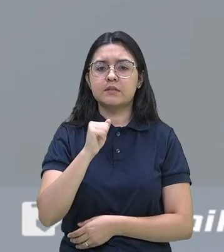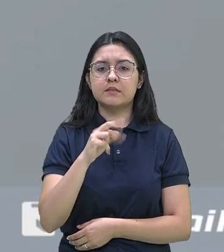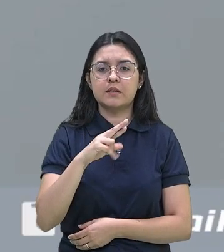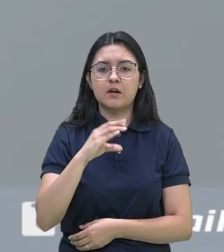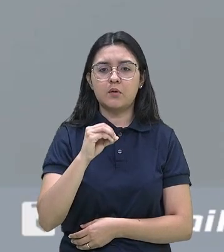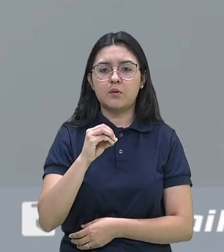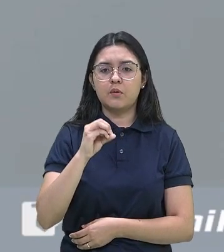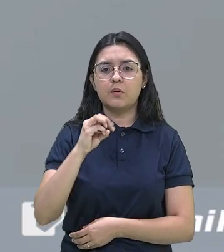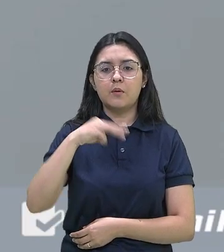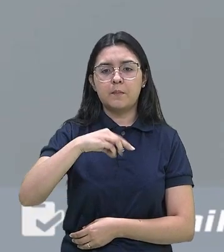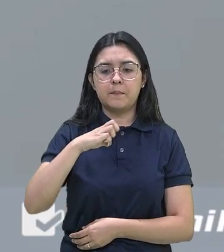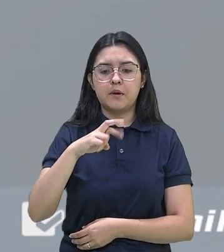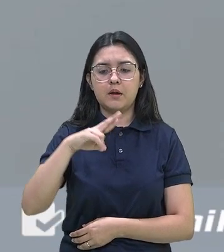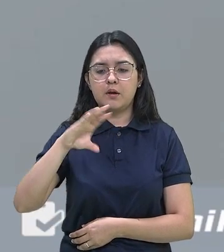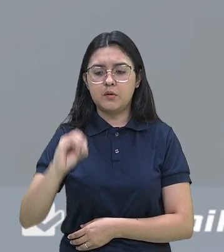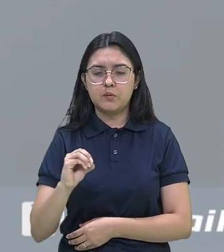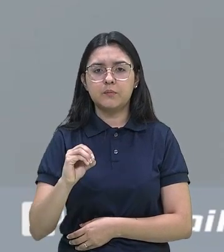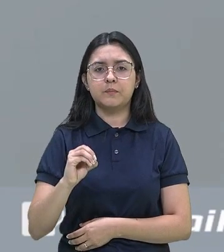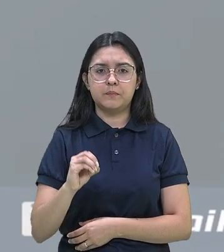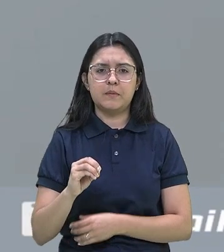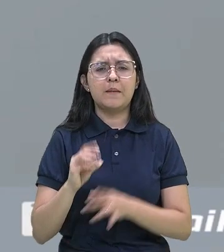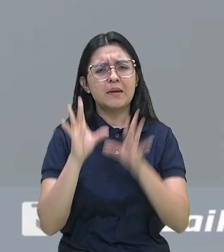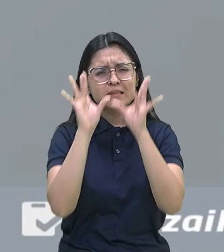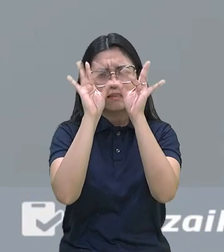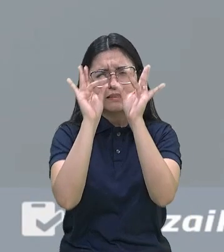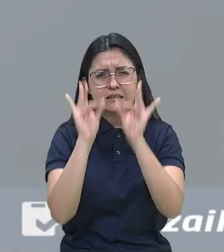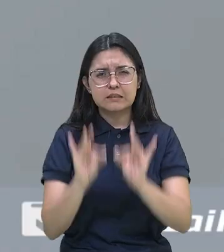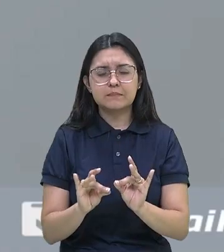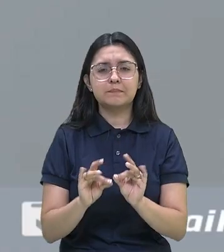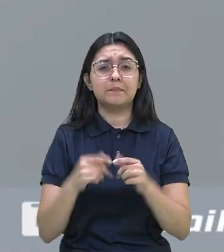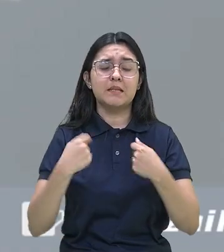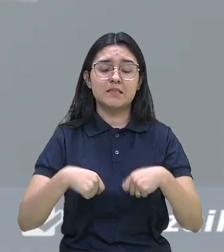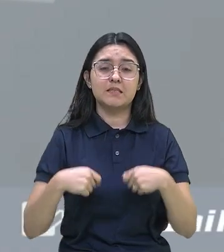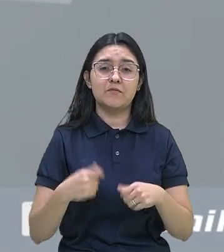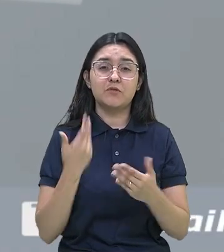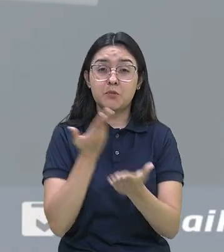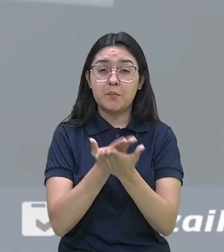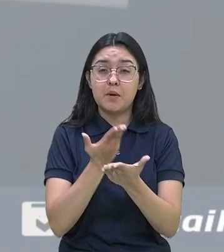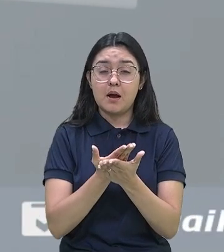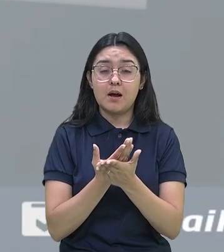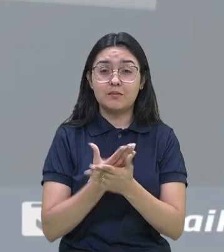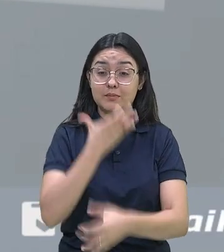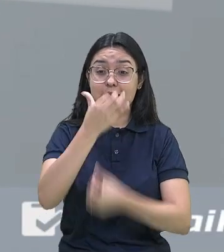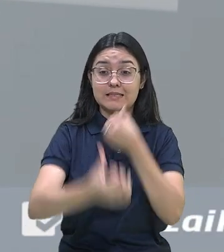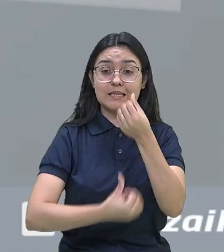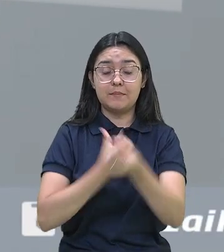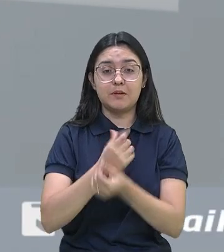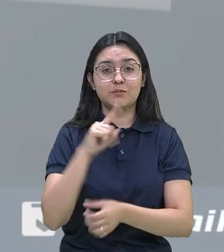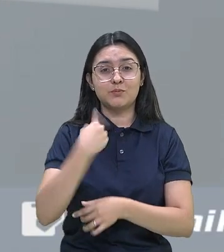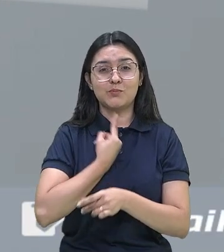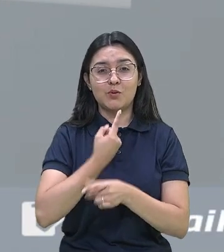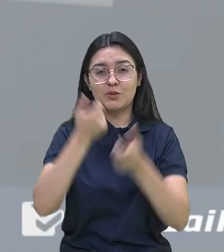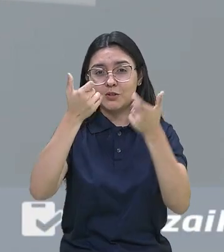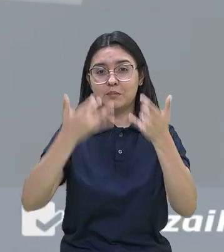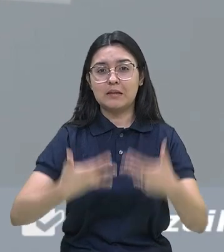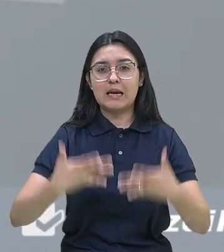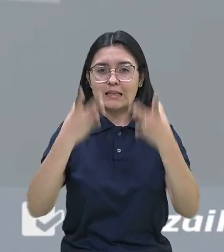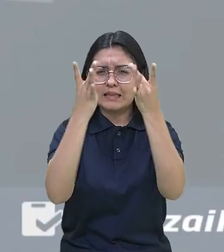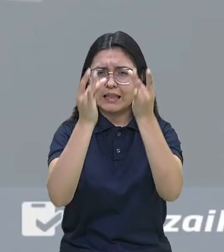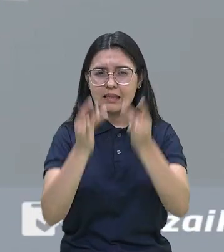processo bem delicado. Seria necessário, talvez, mais que uma aula e talvez um semestre para a gente conhecer toda essa